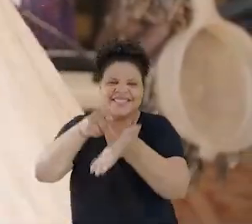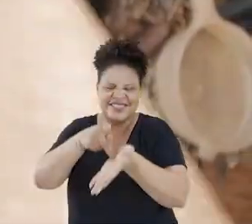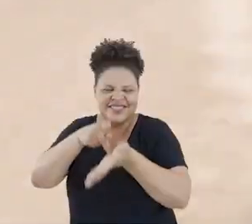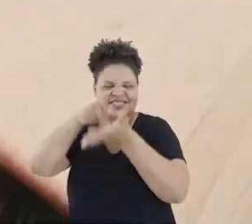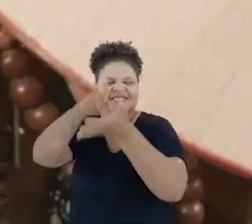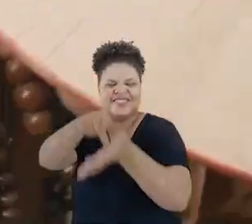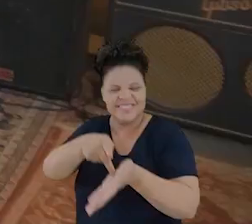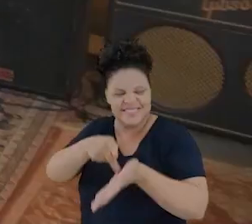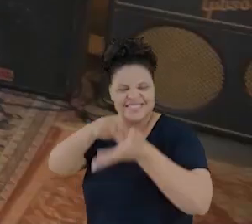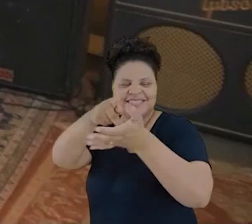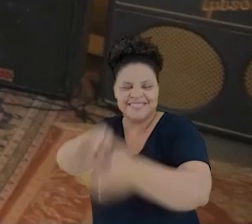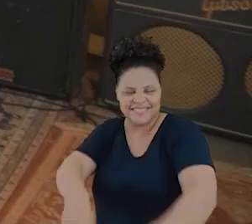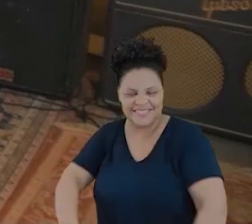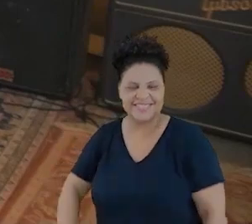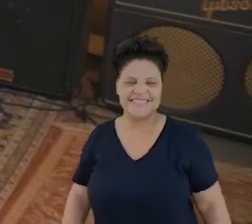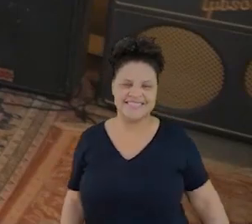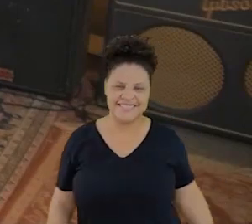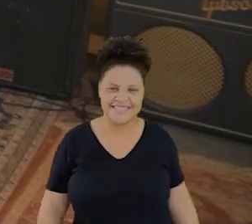nuncial.